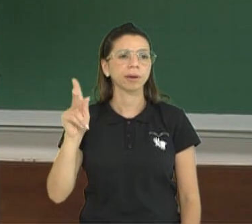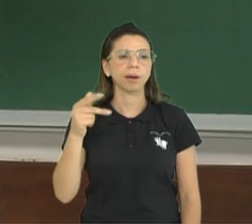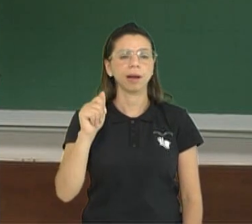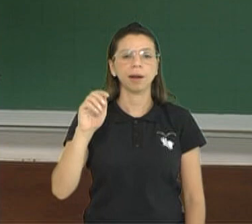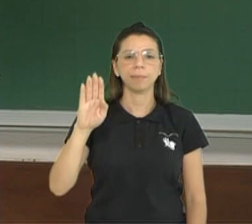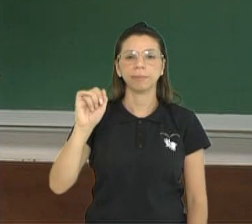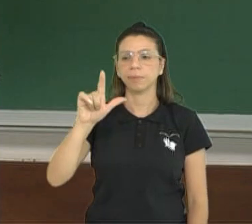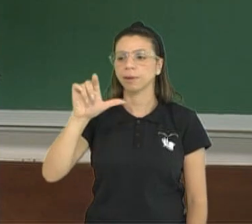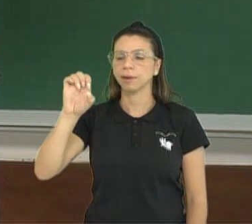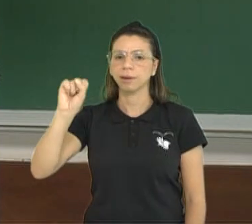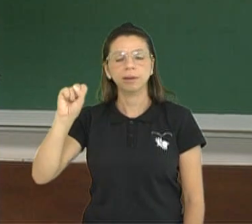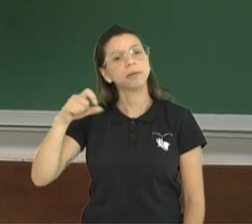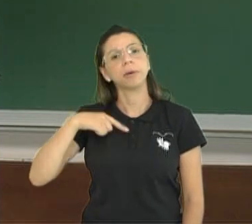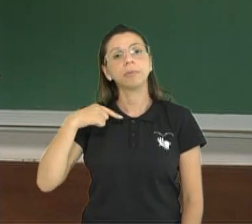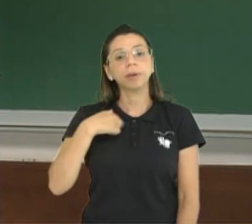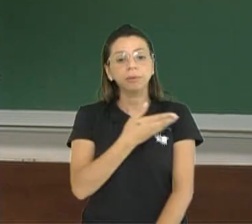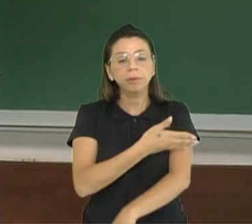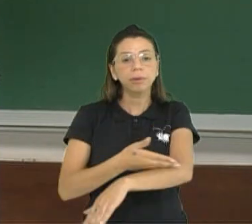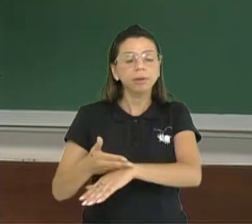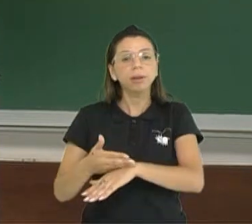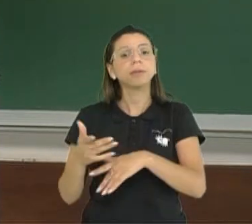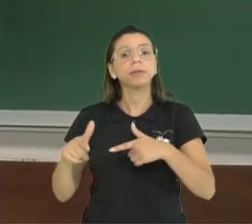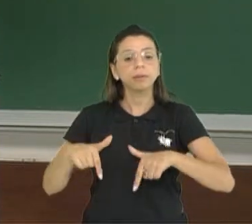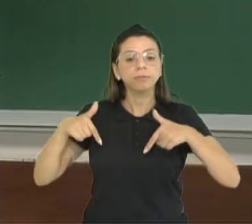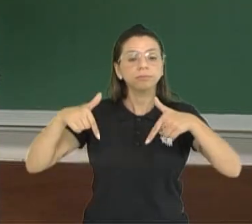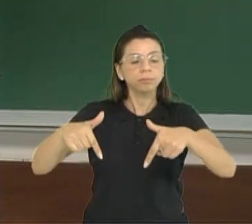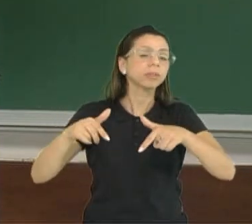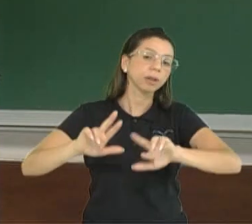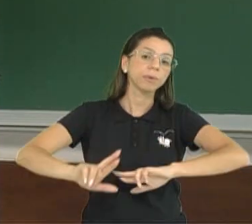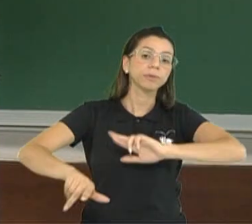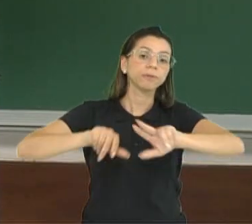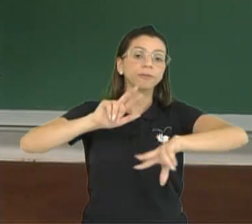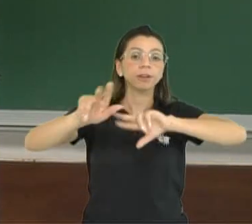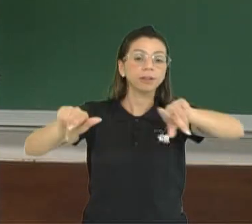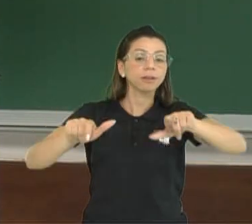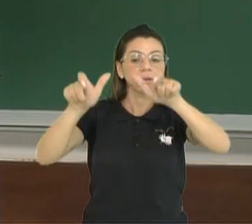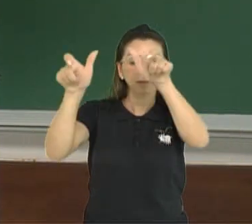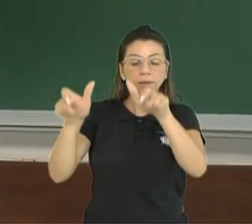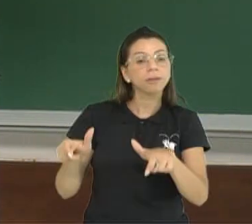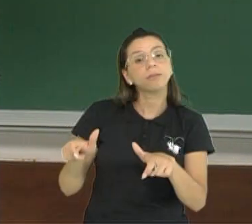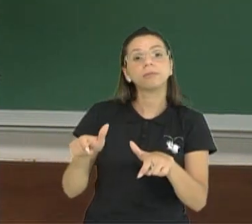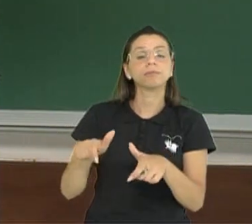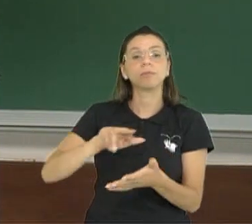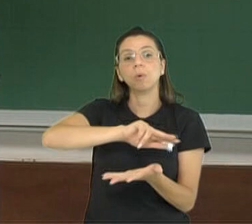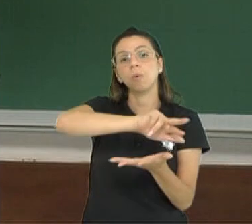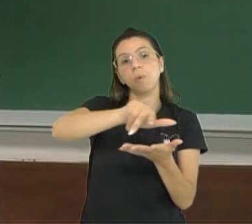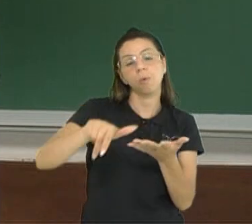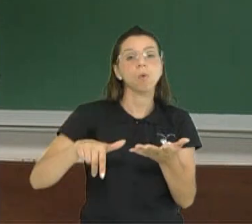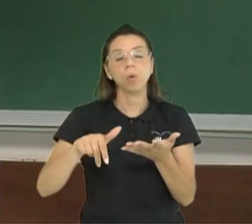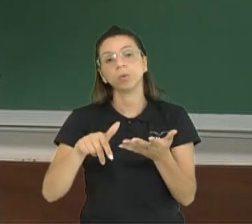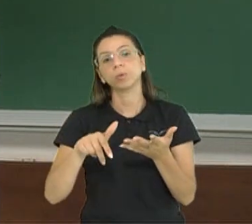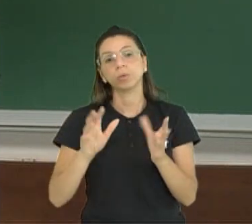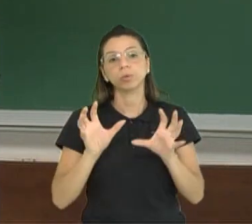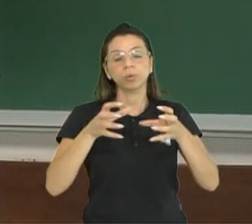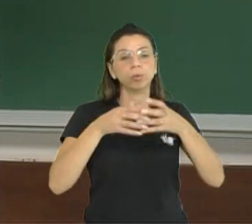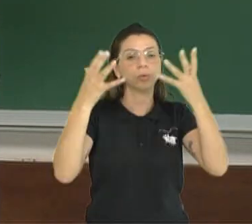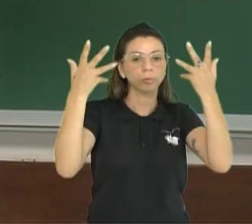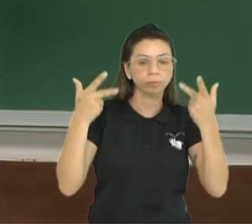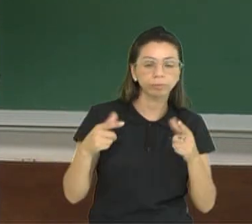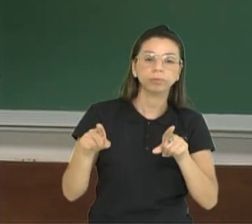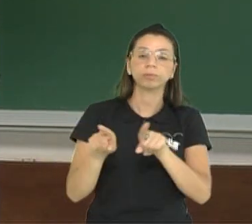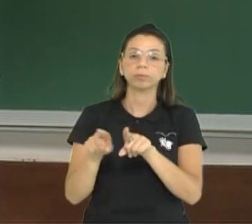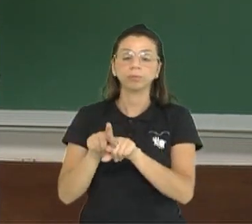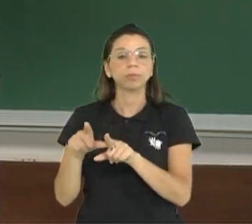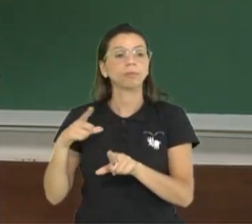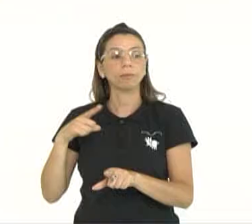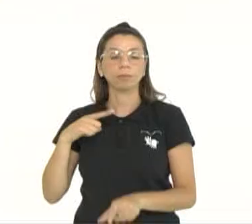de habilidade, gente. E isso vai ser uma coisa que vai diferenciar ele em meio às outras espécies. Com a habilidade